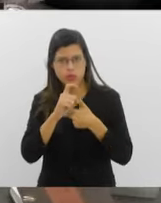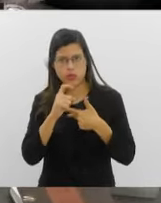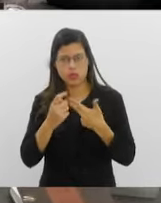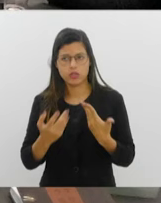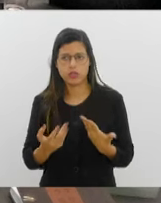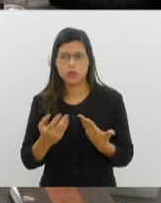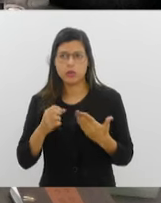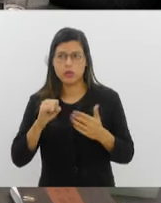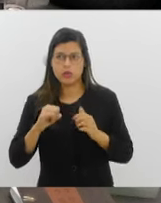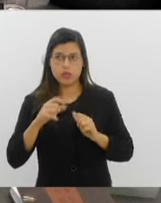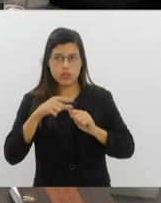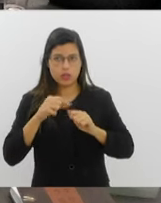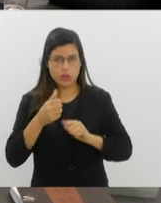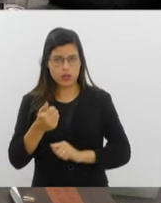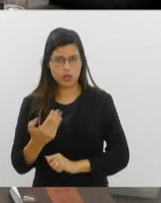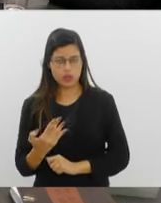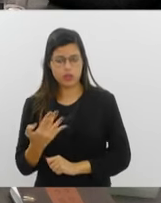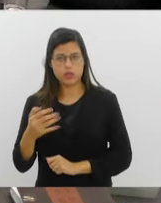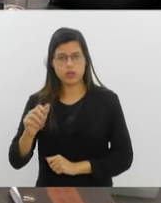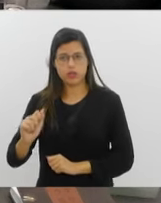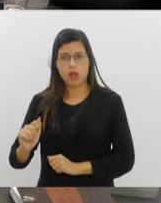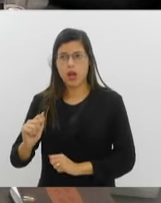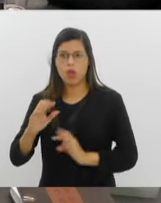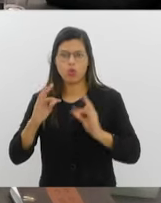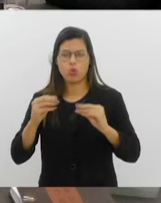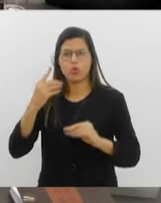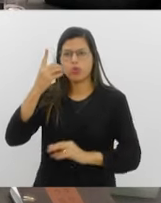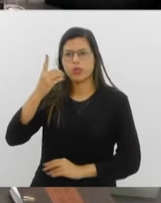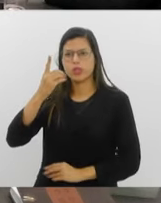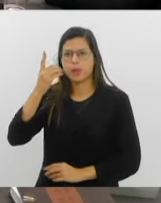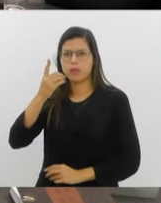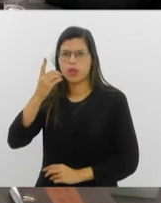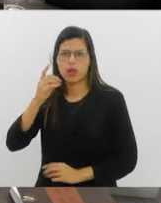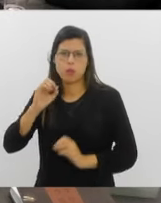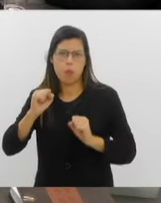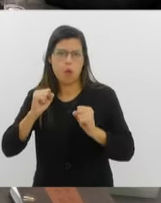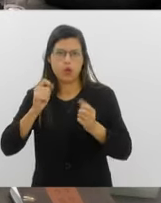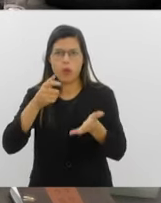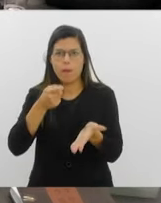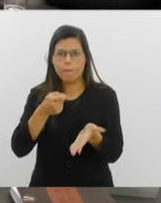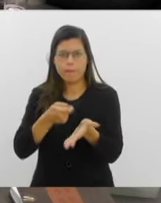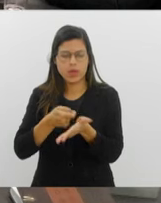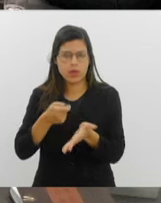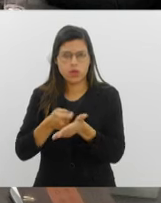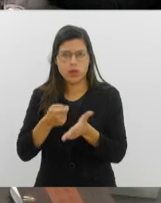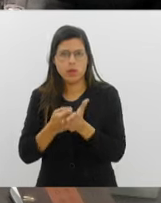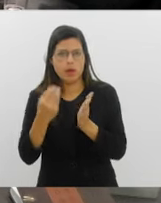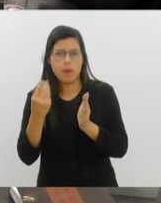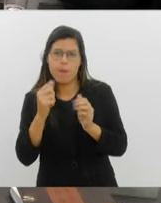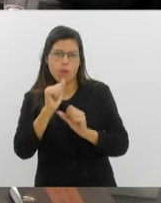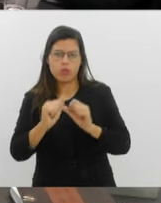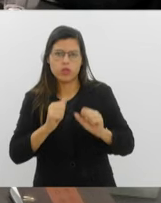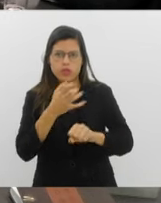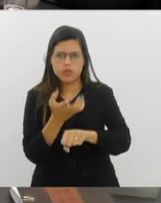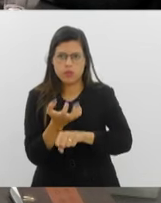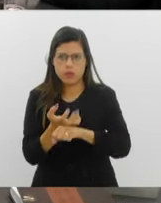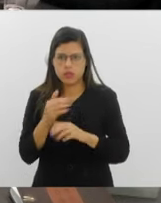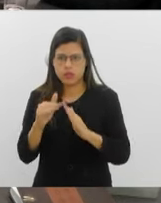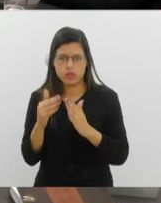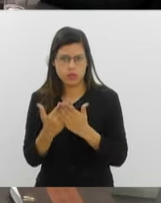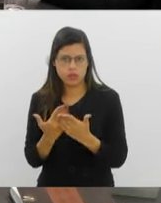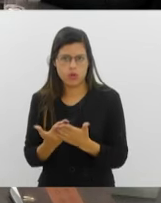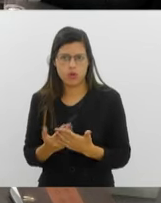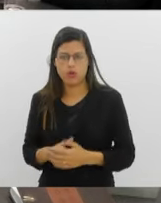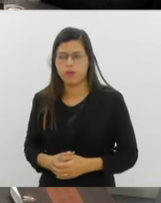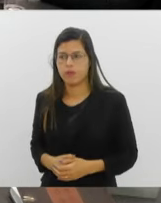a todos os deputados incluírem obrigatoriamente disciplinas nas escolas. Mas isso a gente pode fazer futuramente. Mas por que a gente não pode fazer, como eu falei no início,